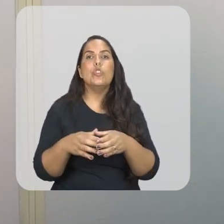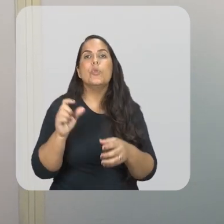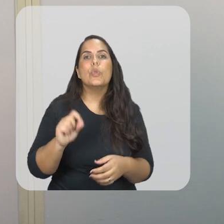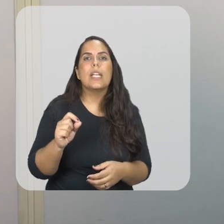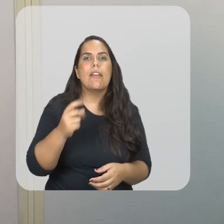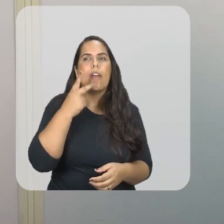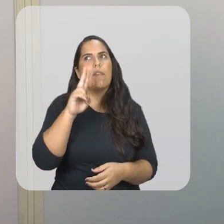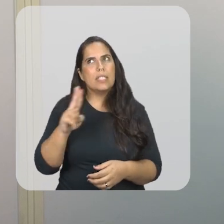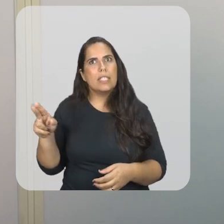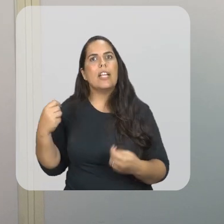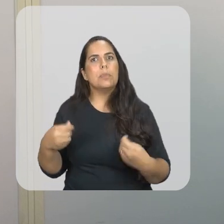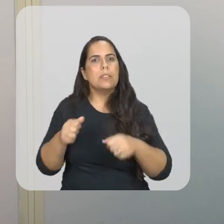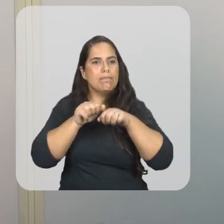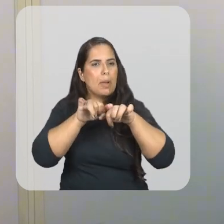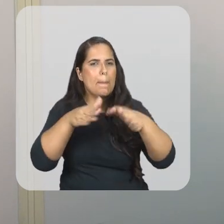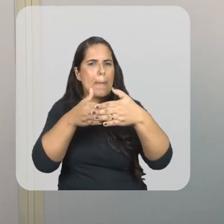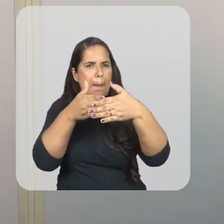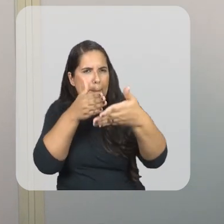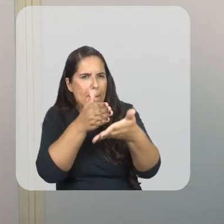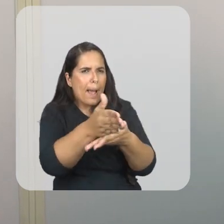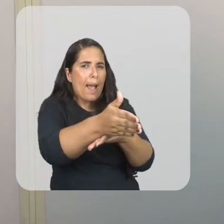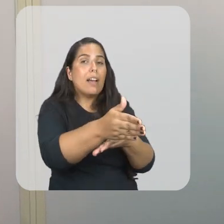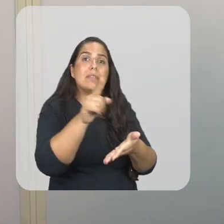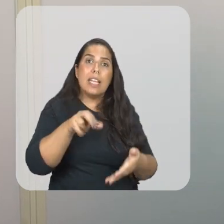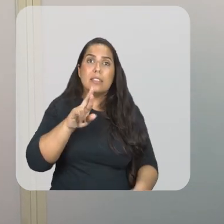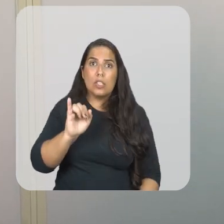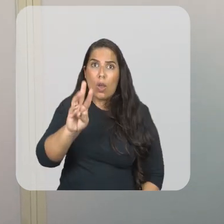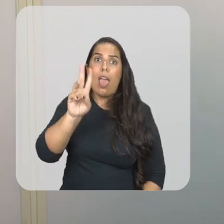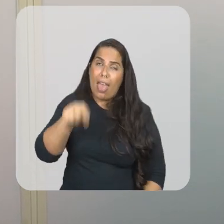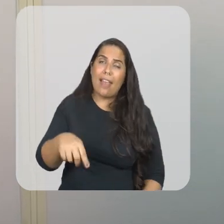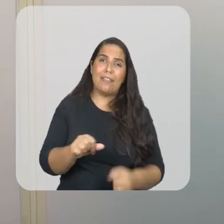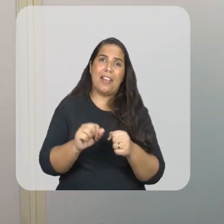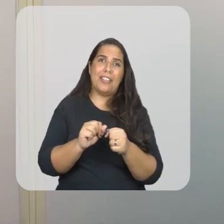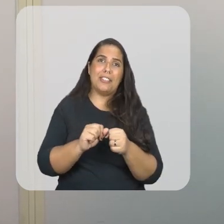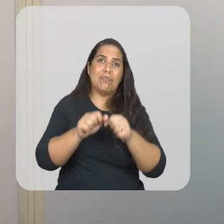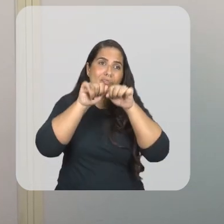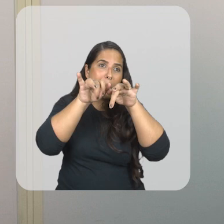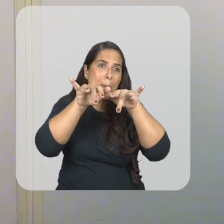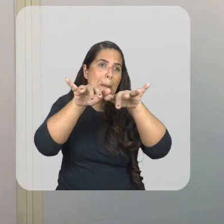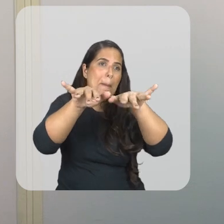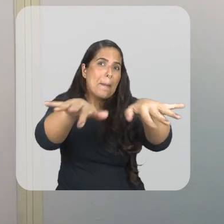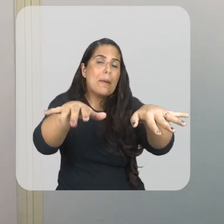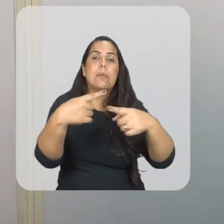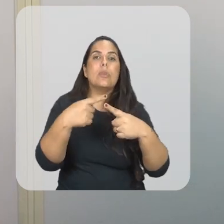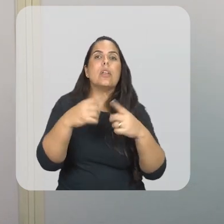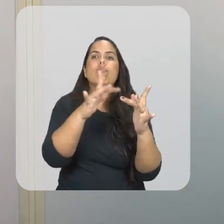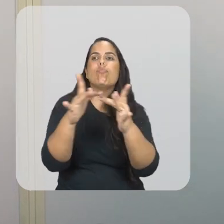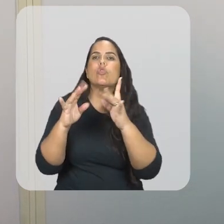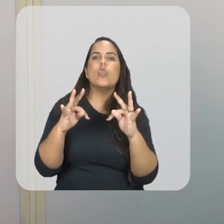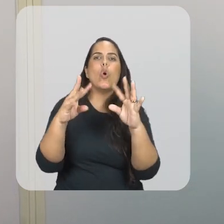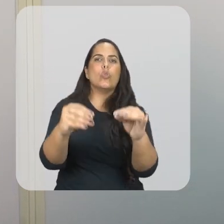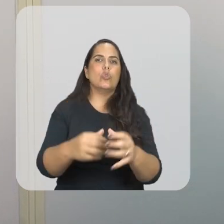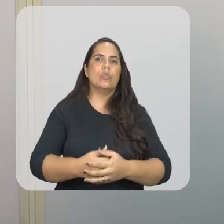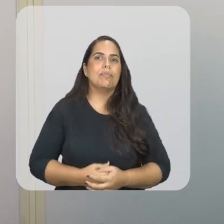time que a gente fala da universidade, tem que transpor os muros da universidade. O Renovation é esse lugar que a gente transpõe os muros, porque a gente está convivendo